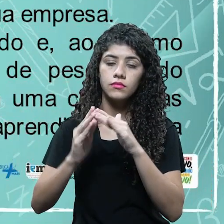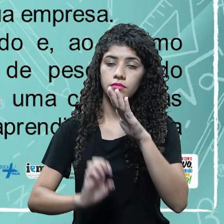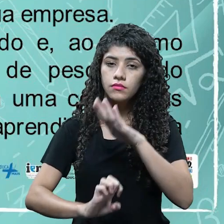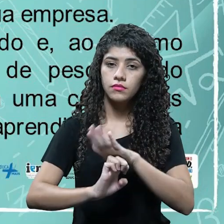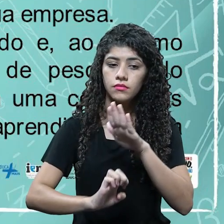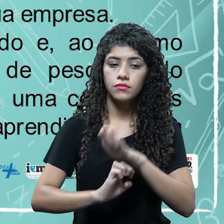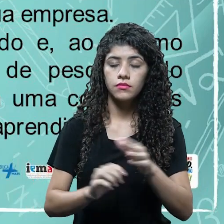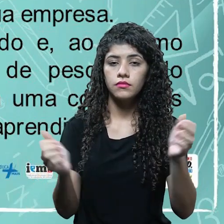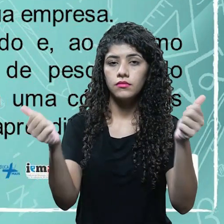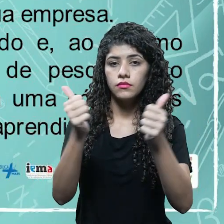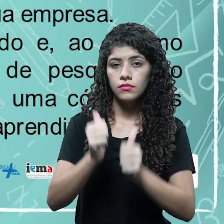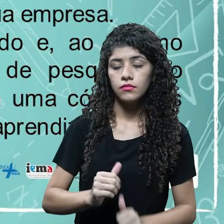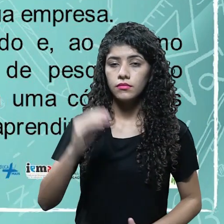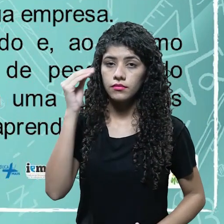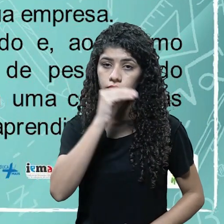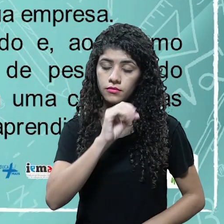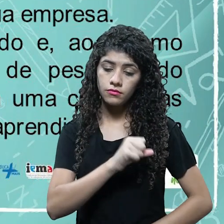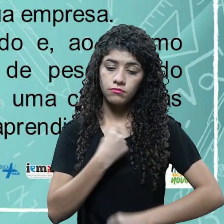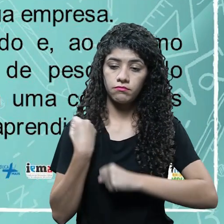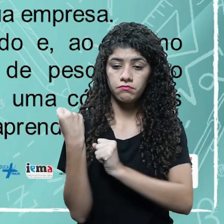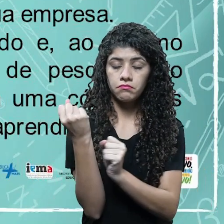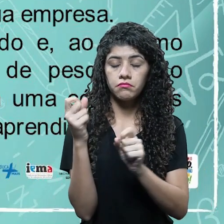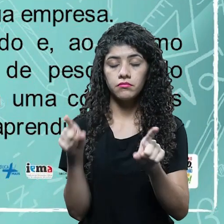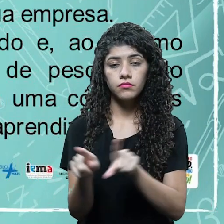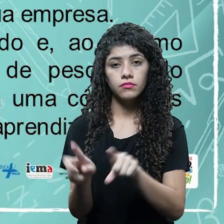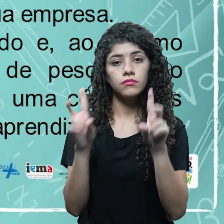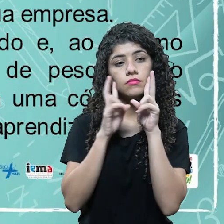fortes e fracos e visualizar quais são as